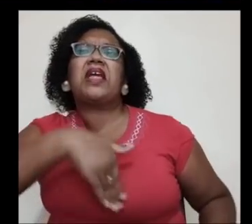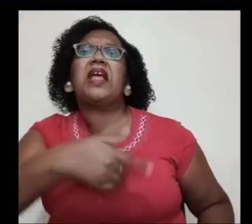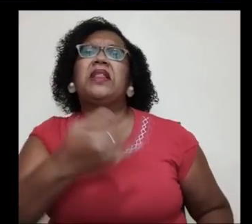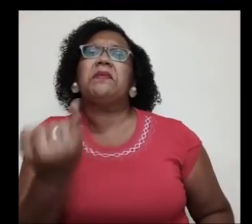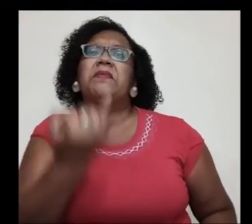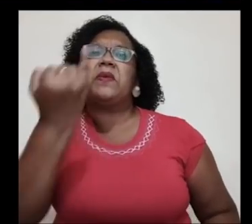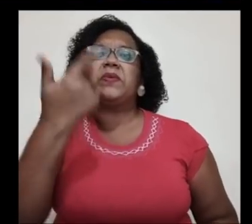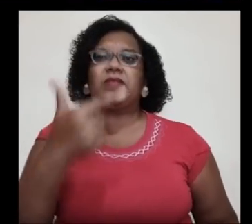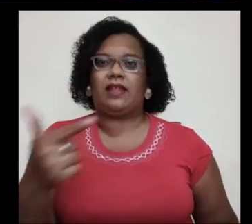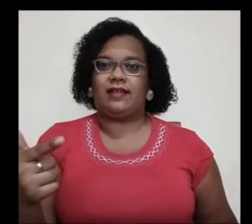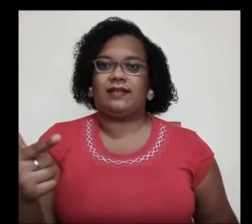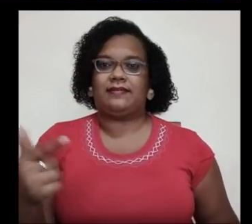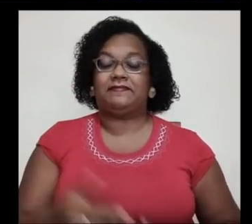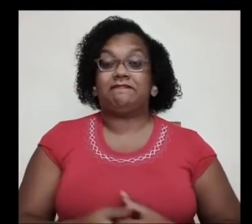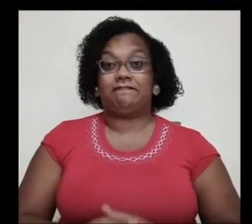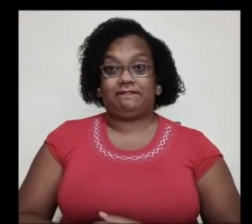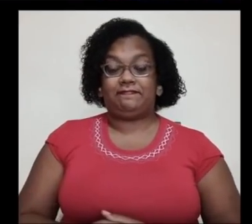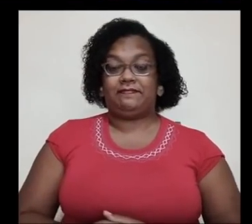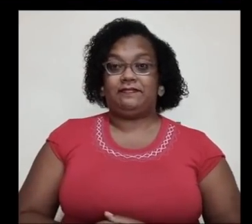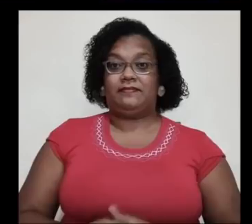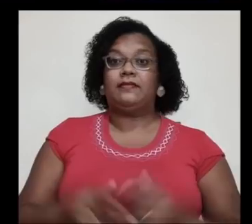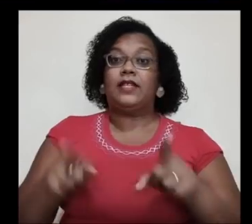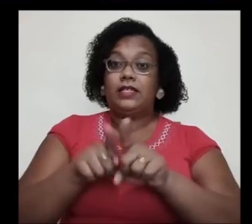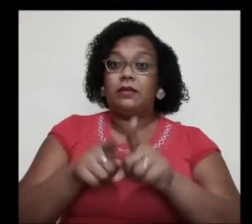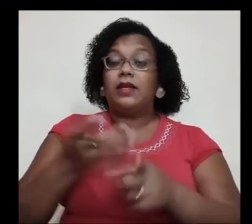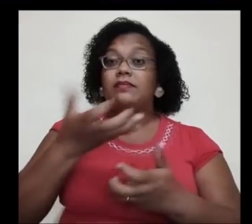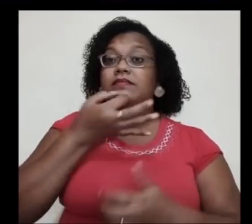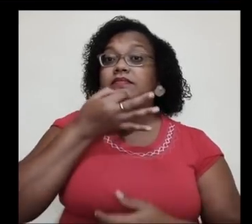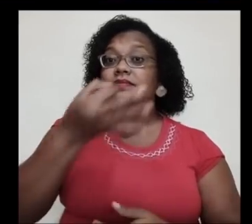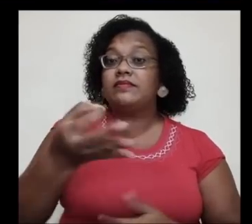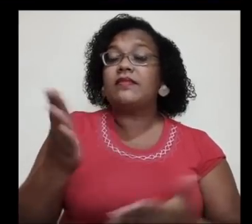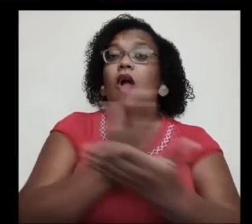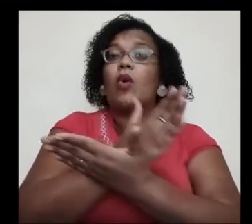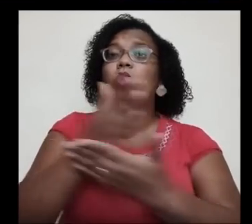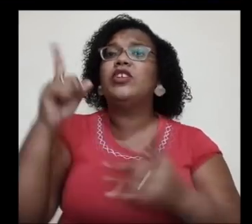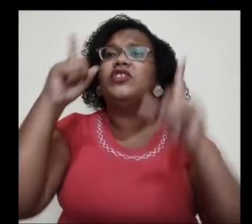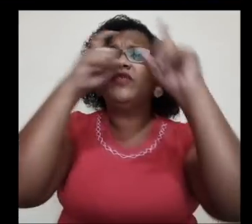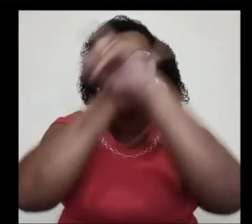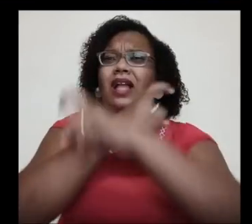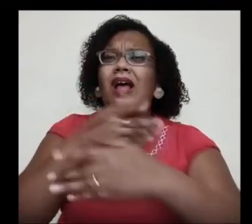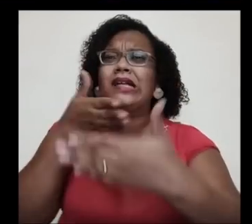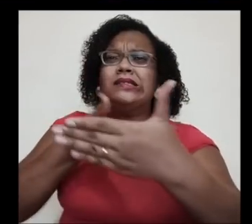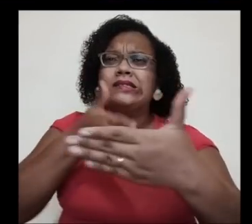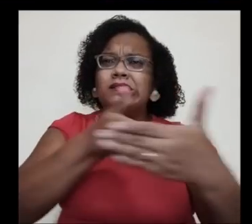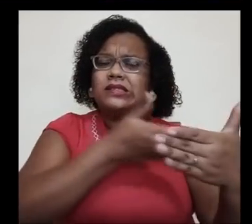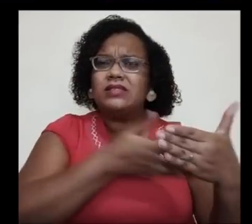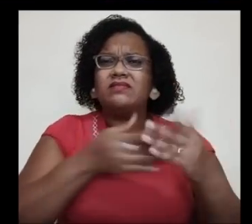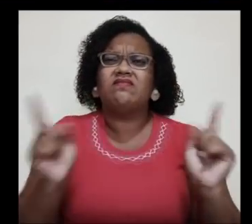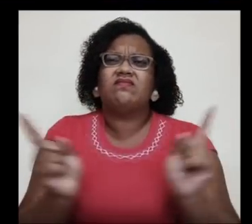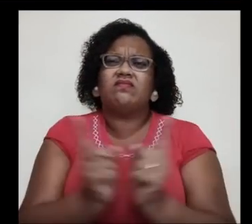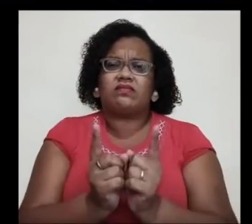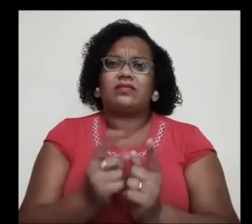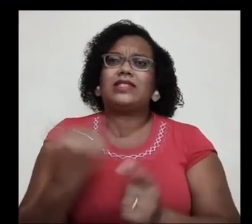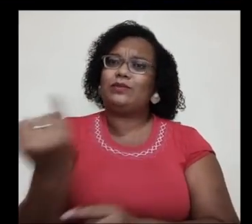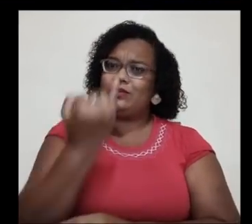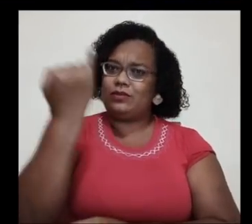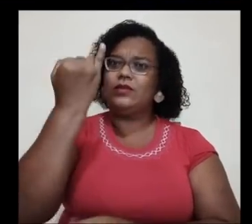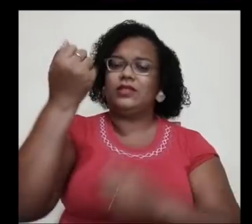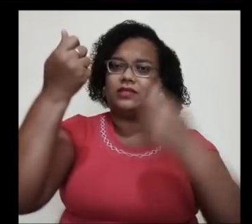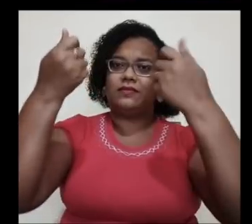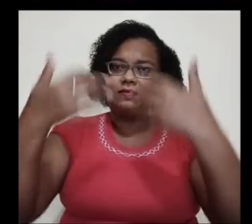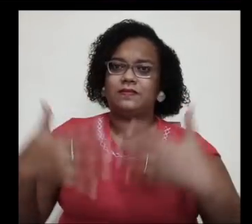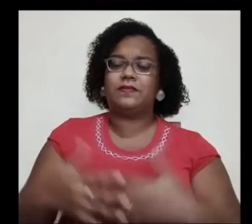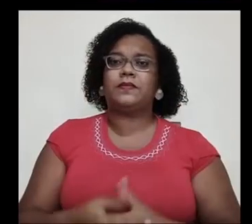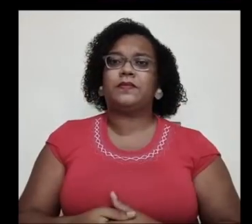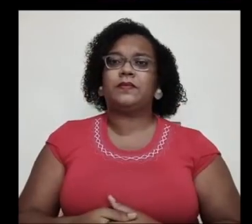que muito brevemente. É importante a gente mencionar que, embora a ciência brasileira tenha crescido muito, tenha hoje repercussões significativas